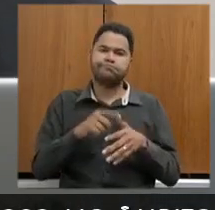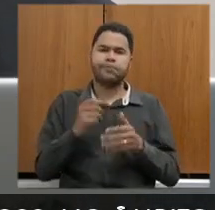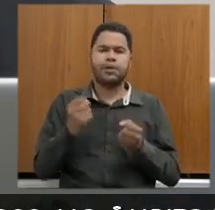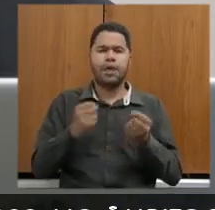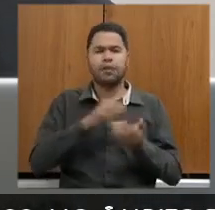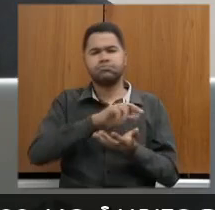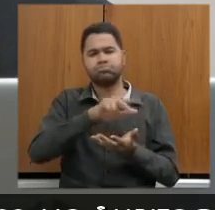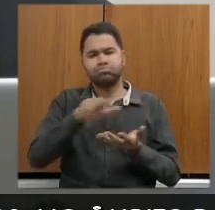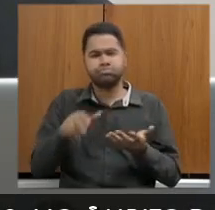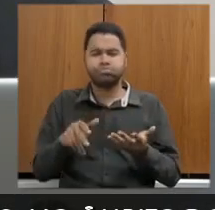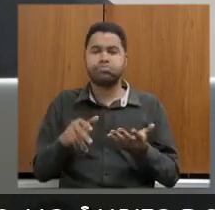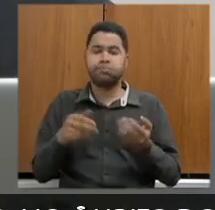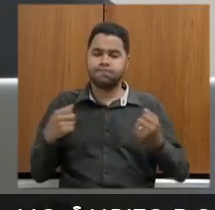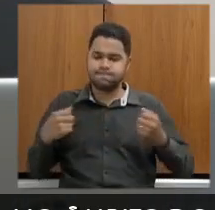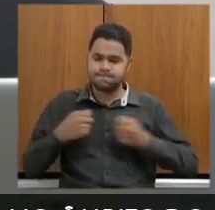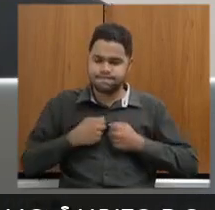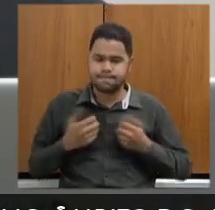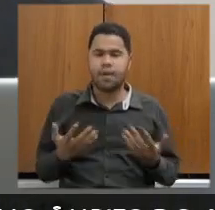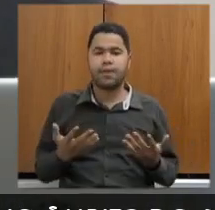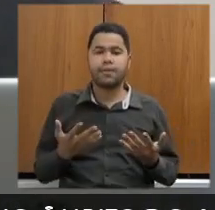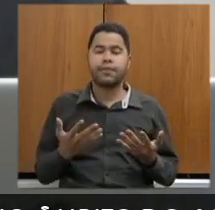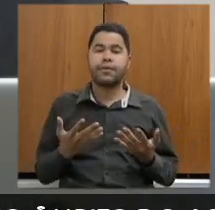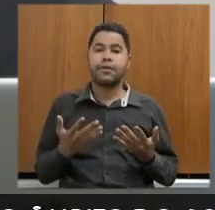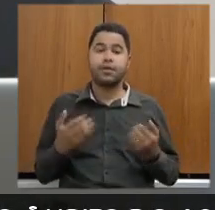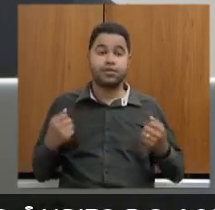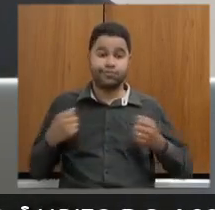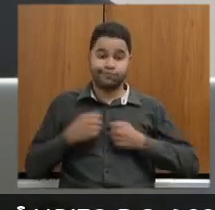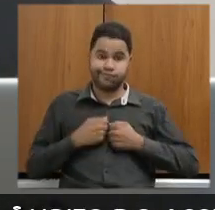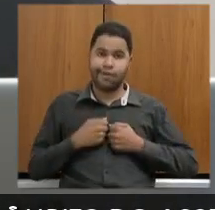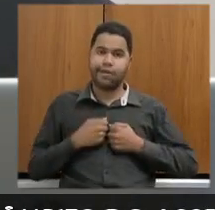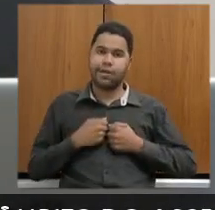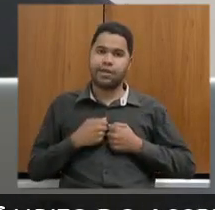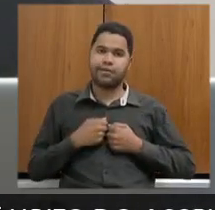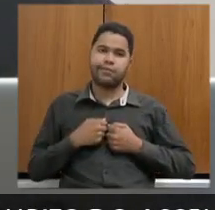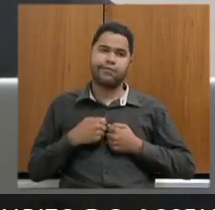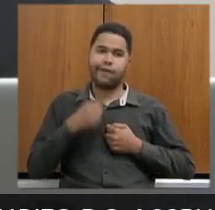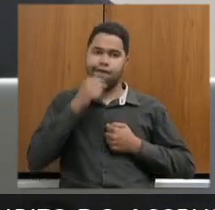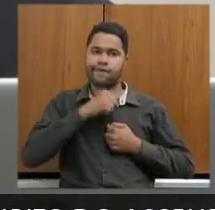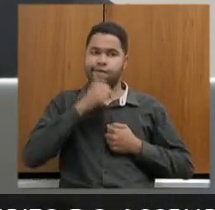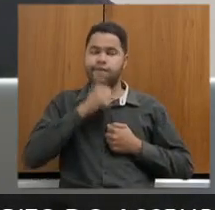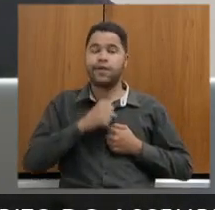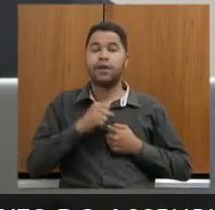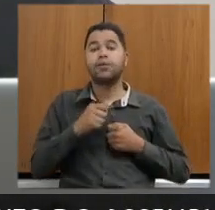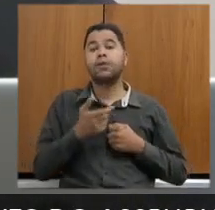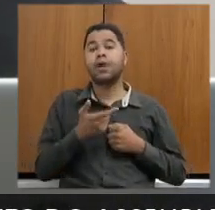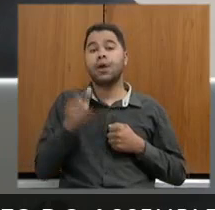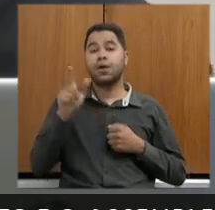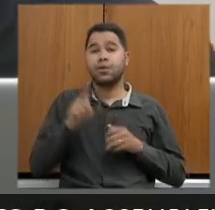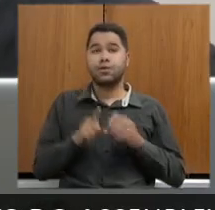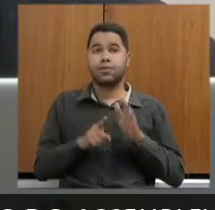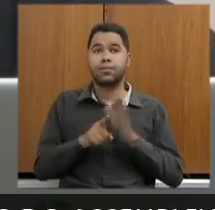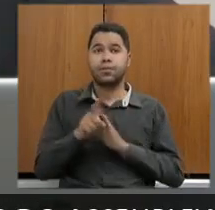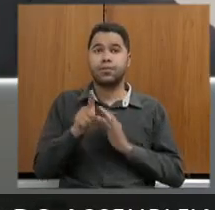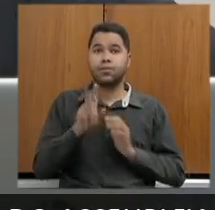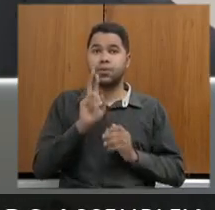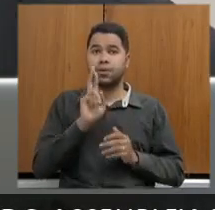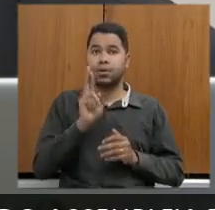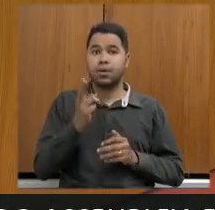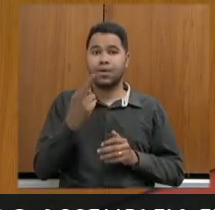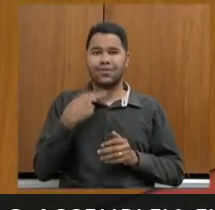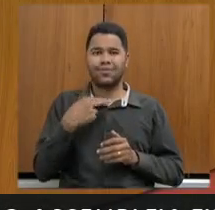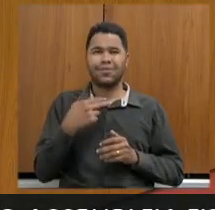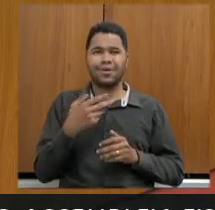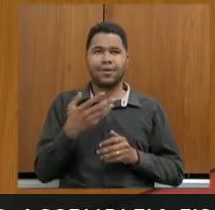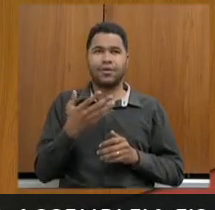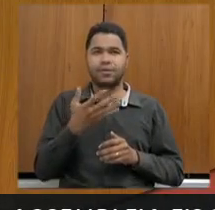várias denúncias elas continuam chegando de colete vencer a próxima pergunta eu não respondi eu peguei aqui